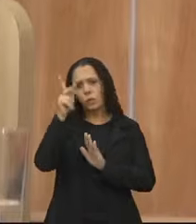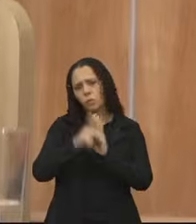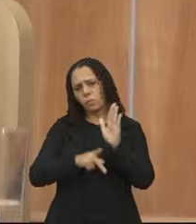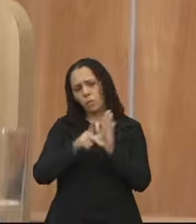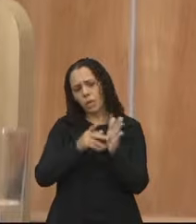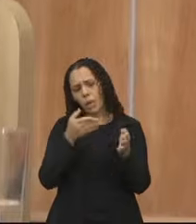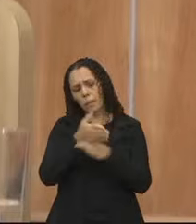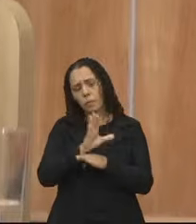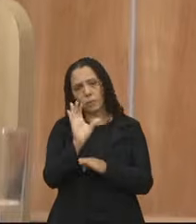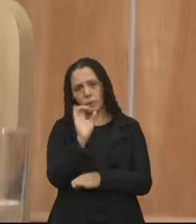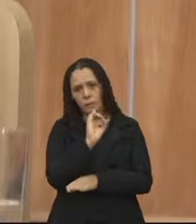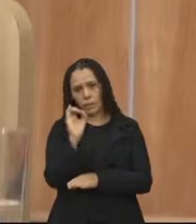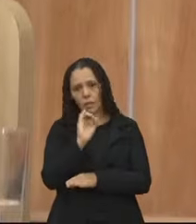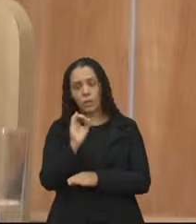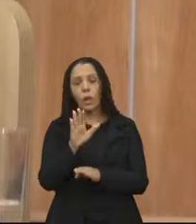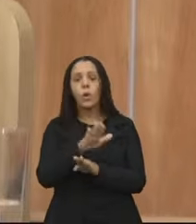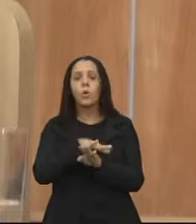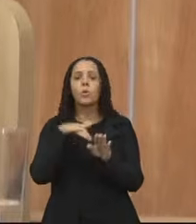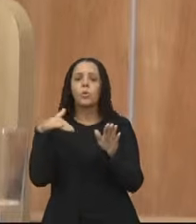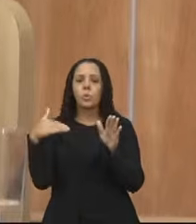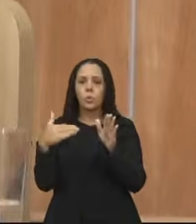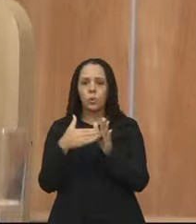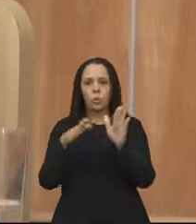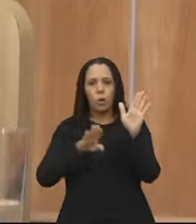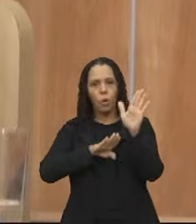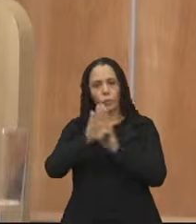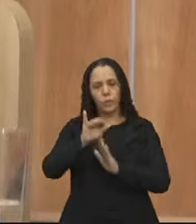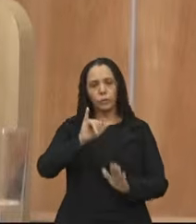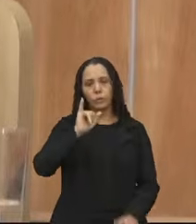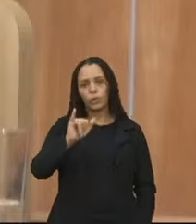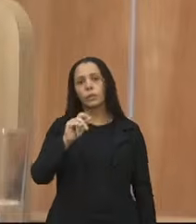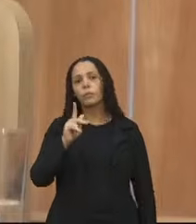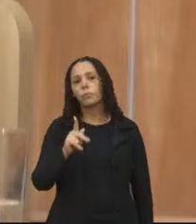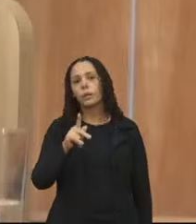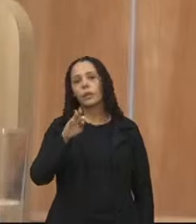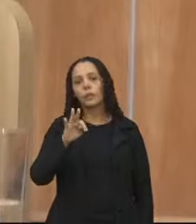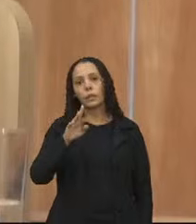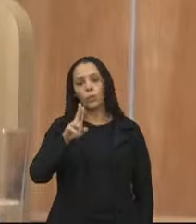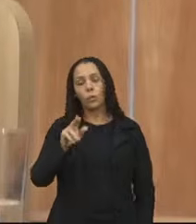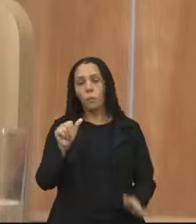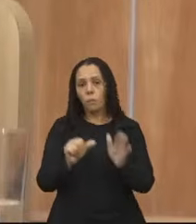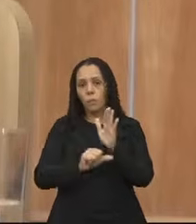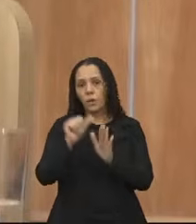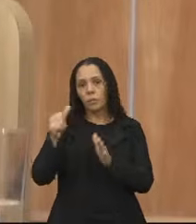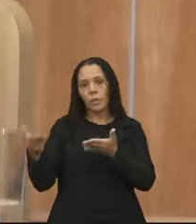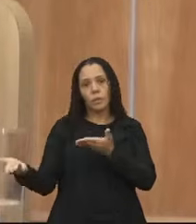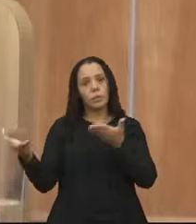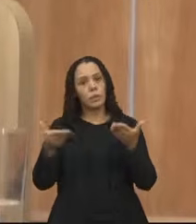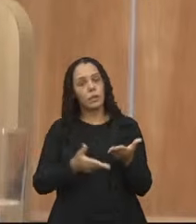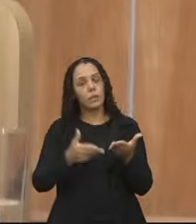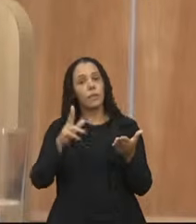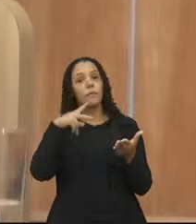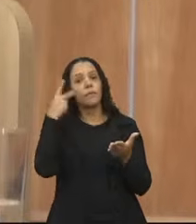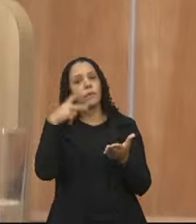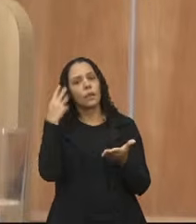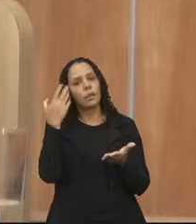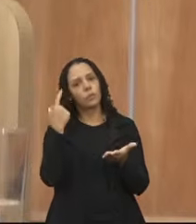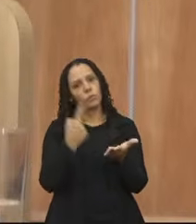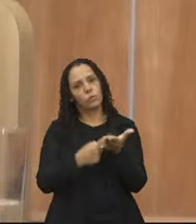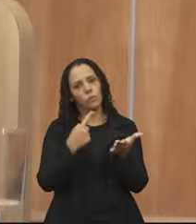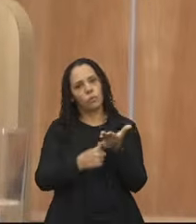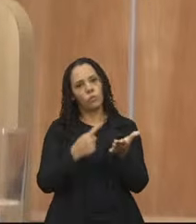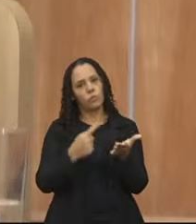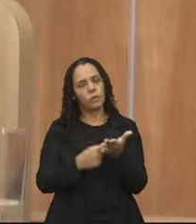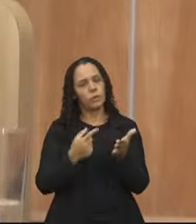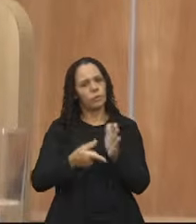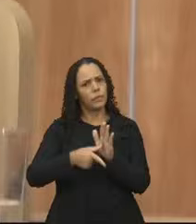aprovado, qualquer aumento do IPTU teria que passar por essa Câmara. Então, a aprovação desse projeto não é só aumento de imposto, é sim aumento de